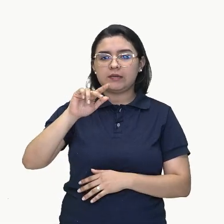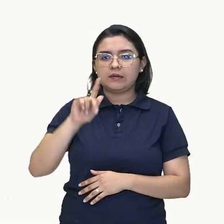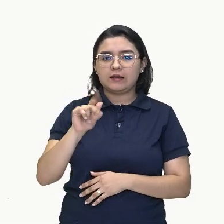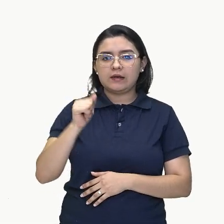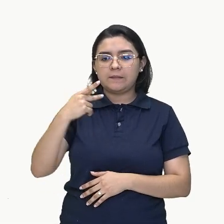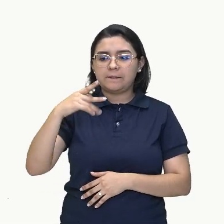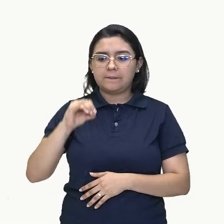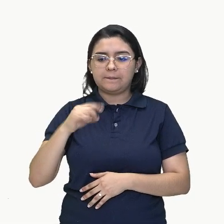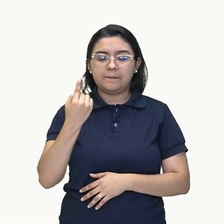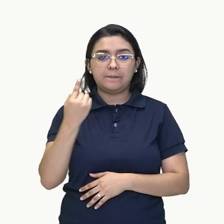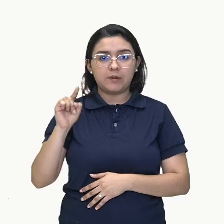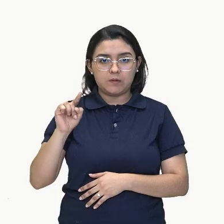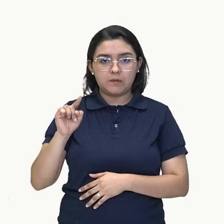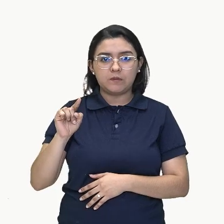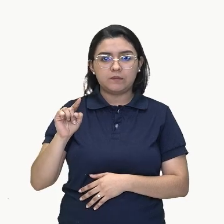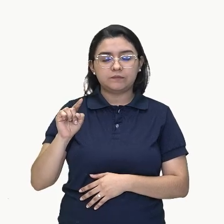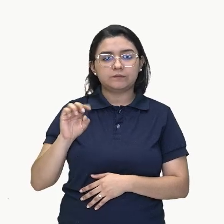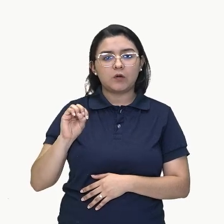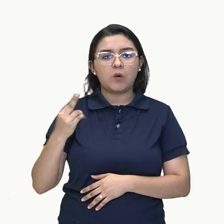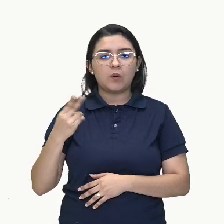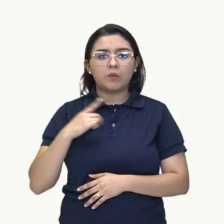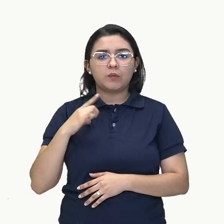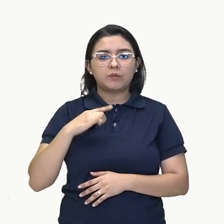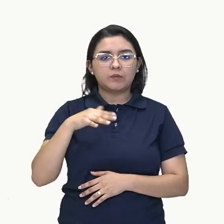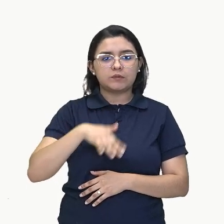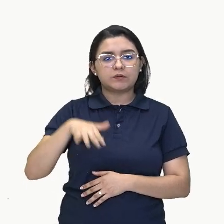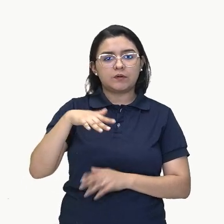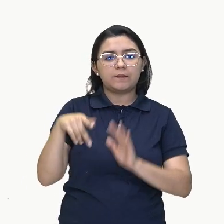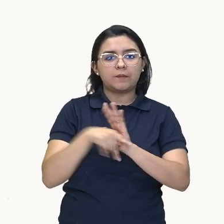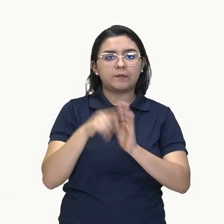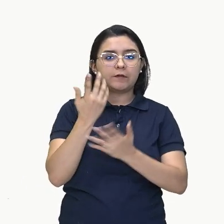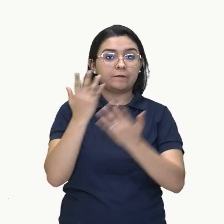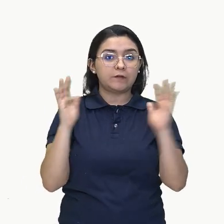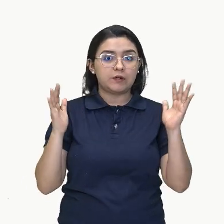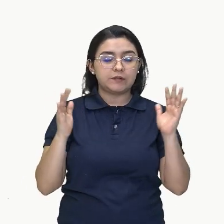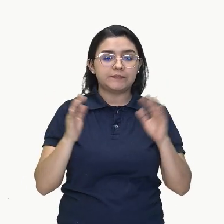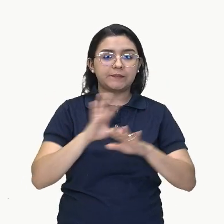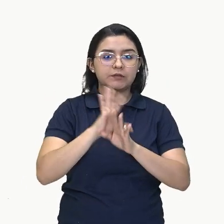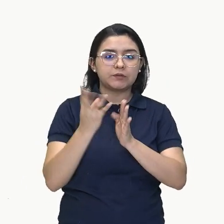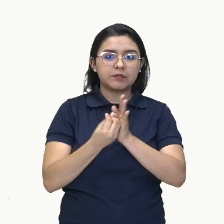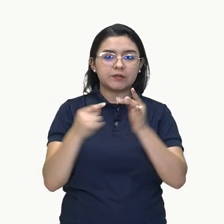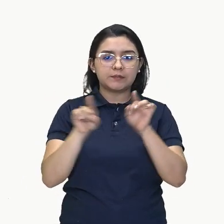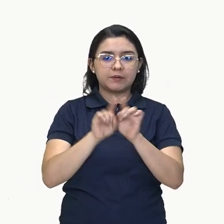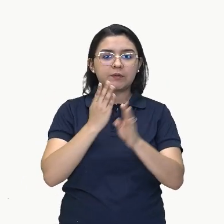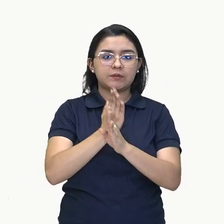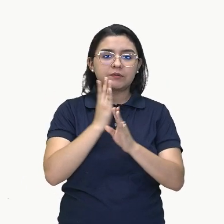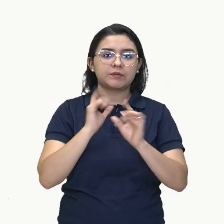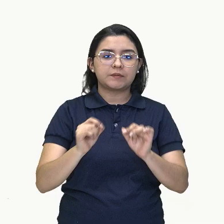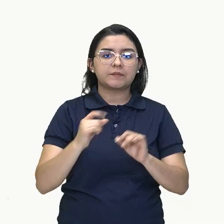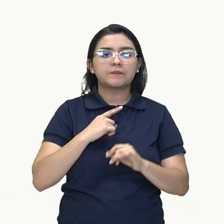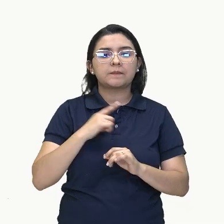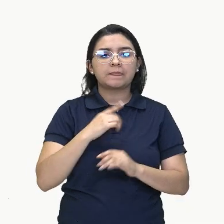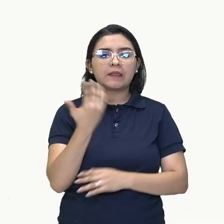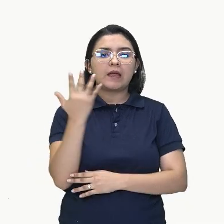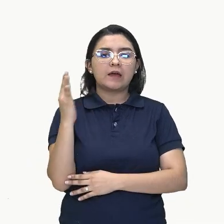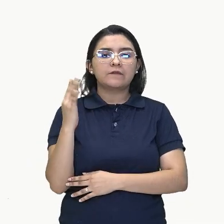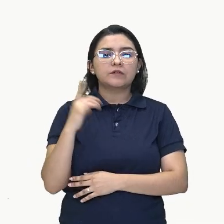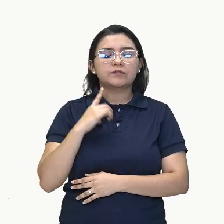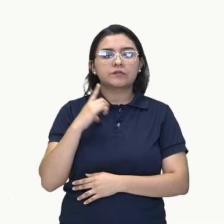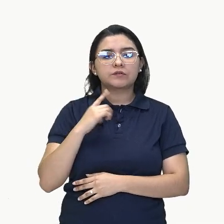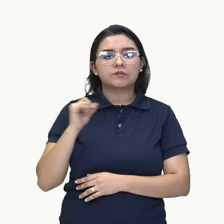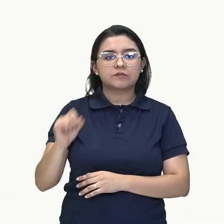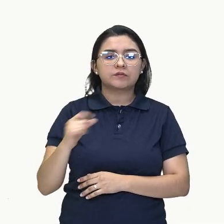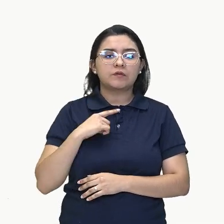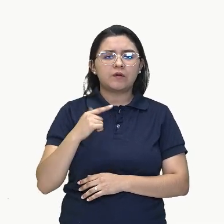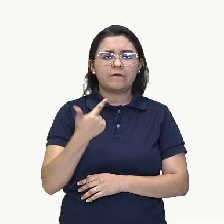nessa classificação ou nesse nível da floresta amazônica. Nela encontra-se árvores aqui com menos